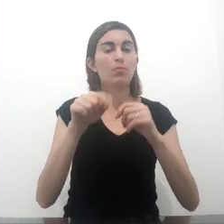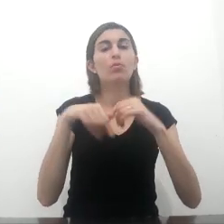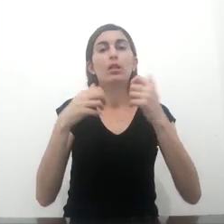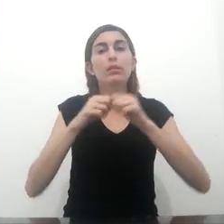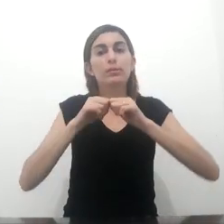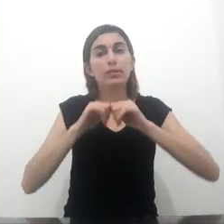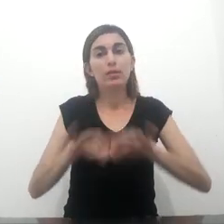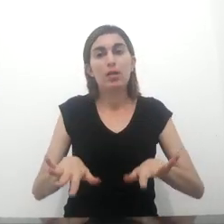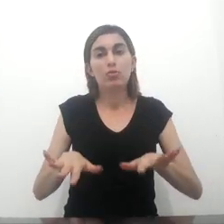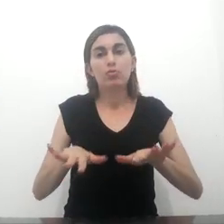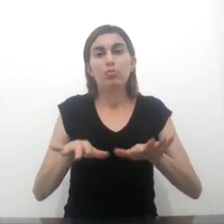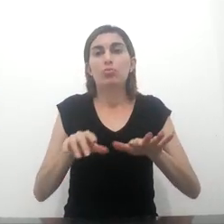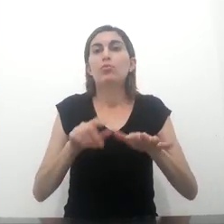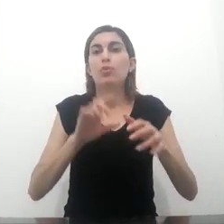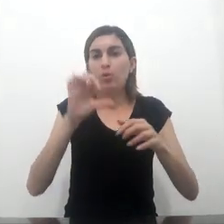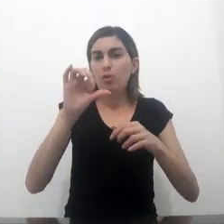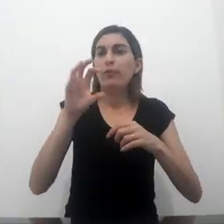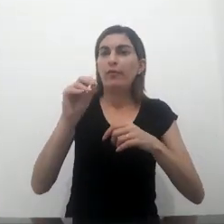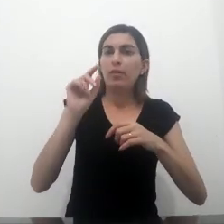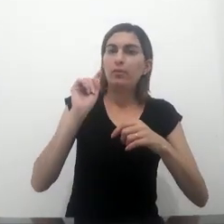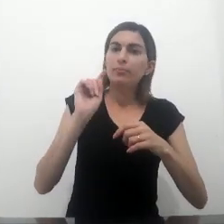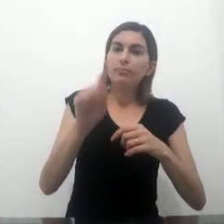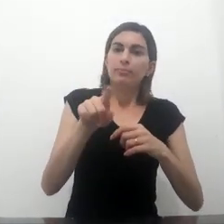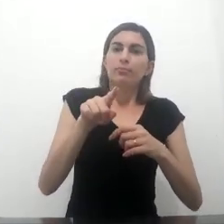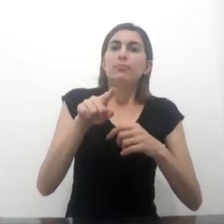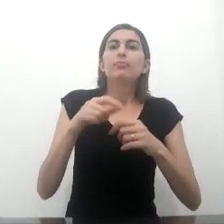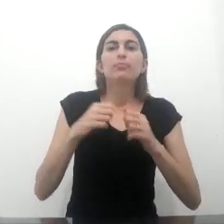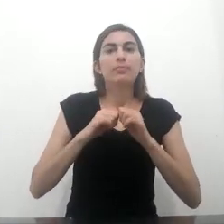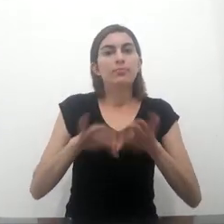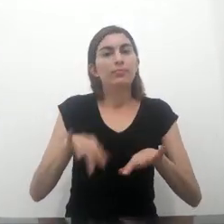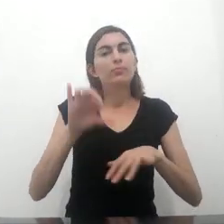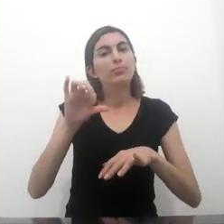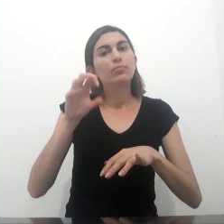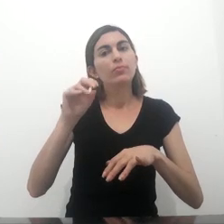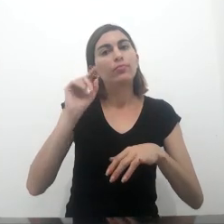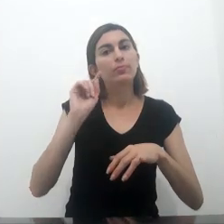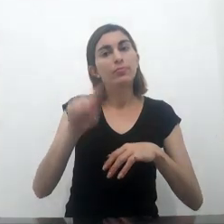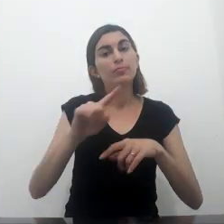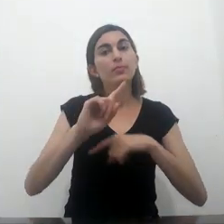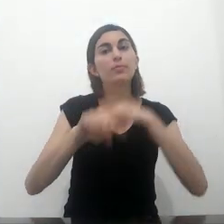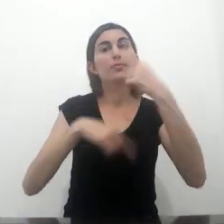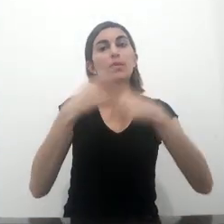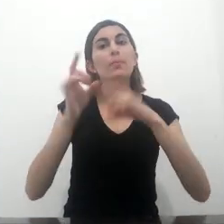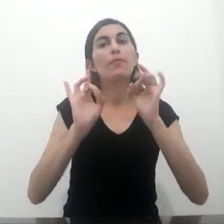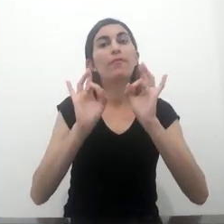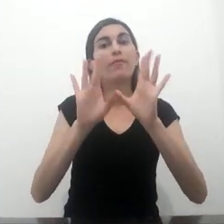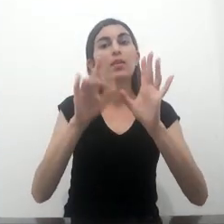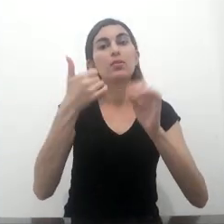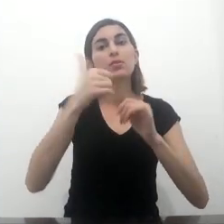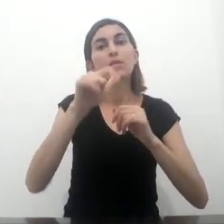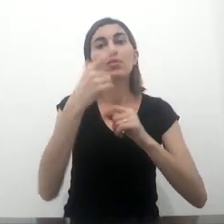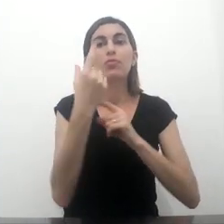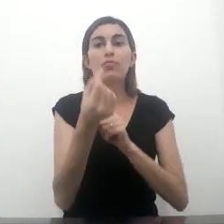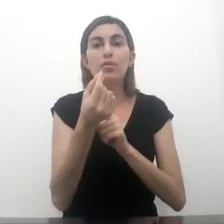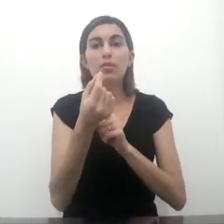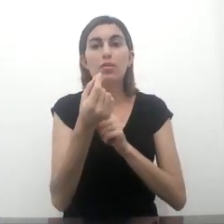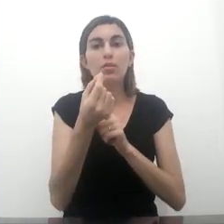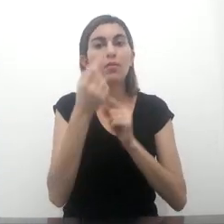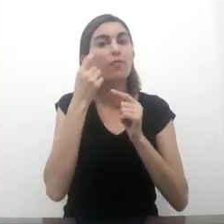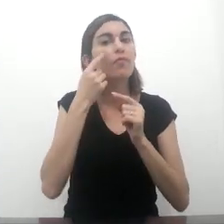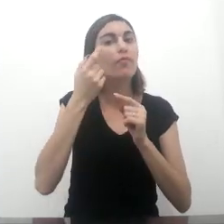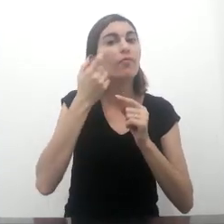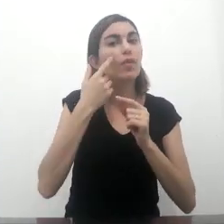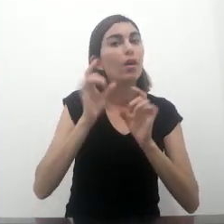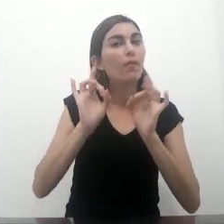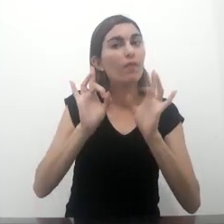mil. Então, ele gastou de cara 90 mil. Então, ele gastou 90 mil. E depois ele vendeu por 120.